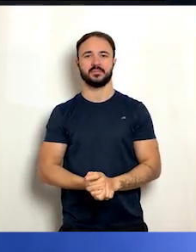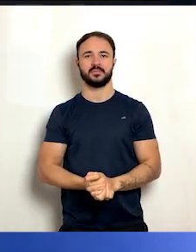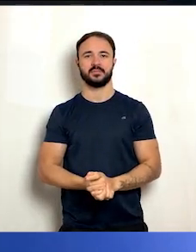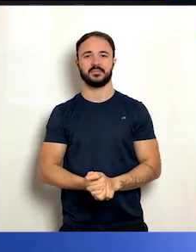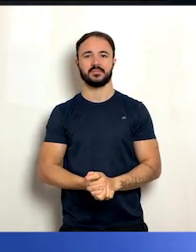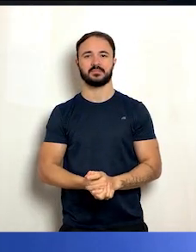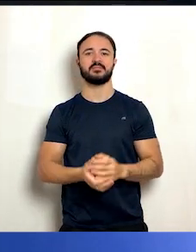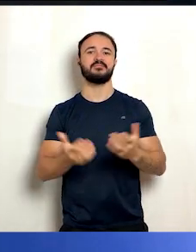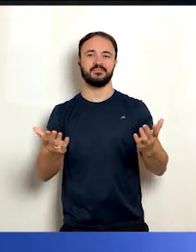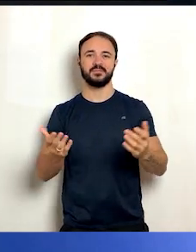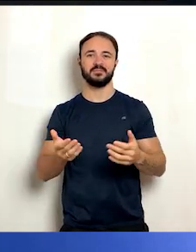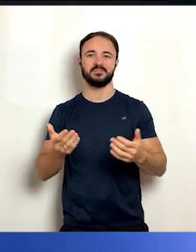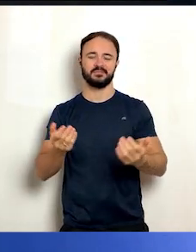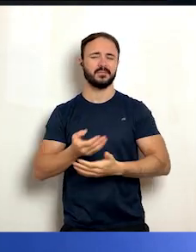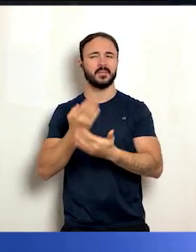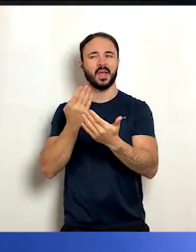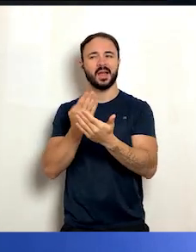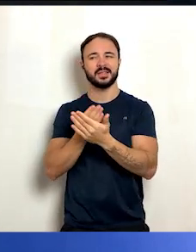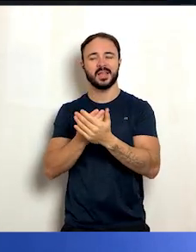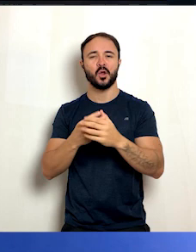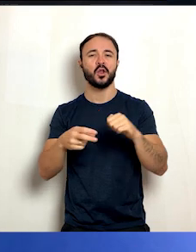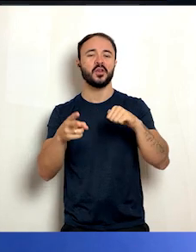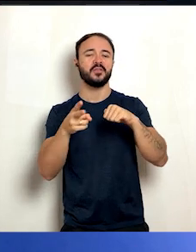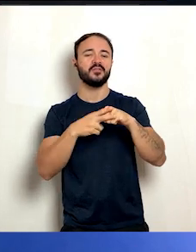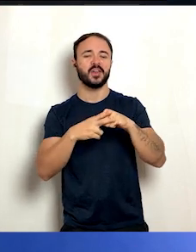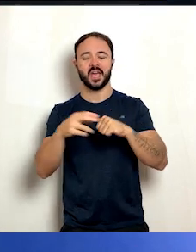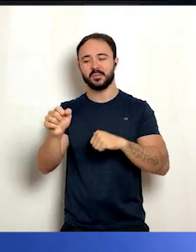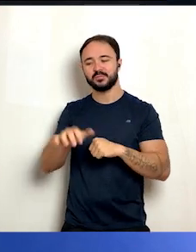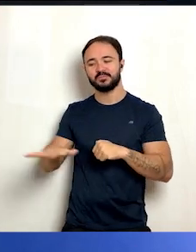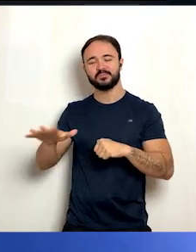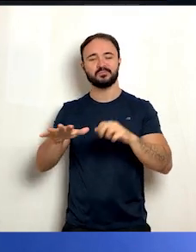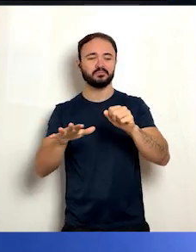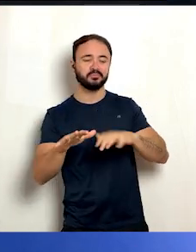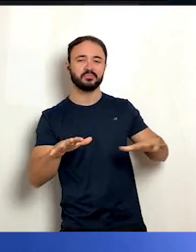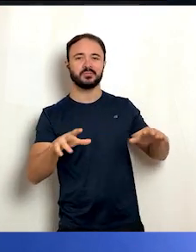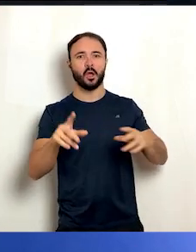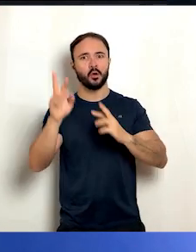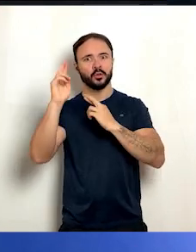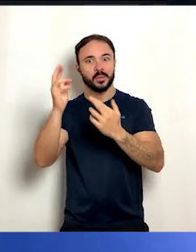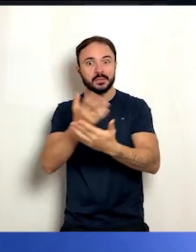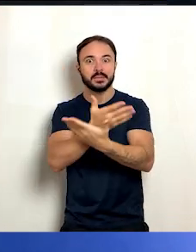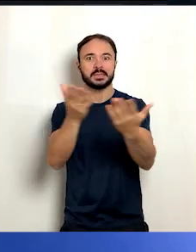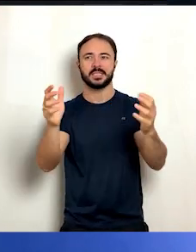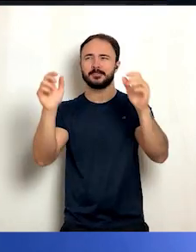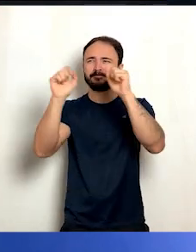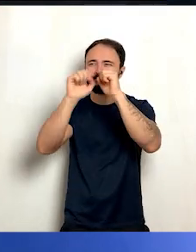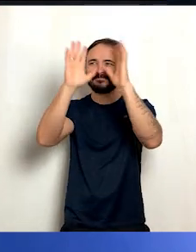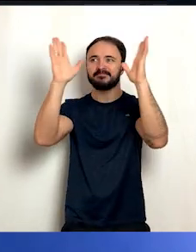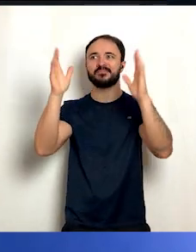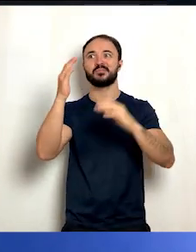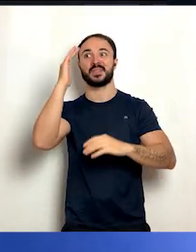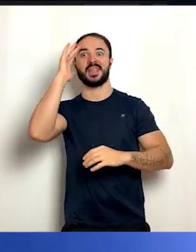notícia. Então, esta foi a nossa aula sobre verbos transitivos e intransitivos. Eu espero